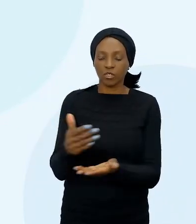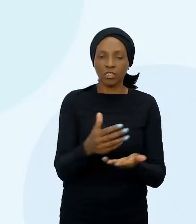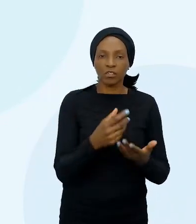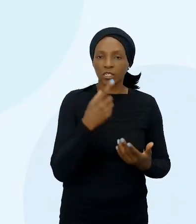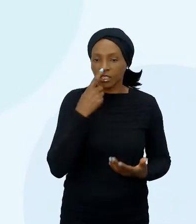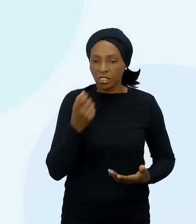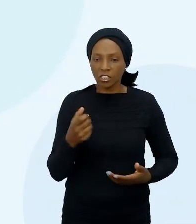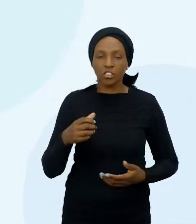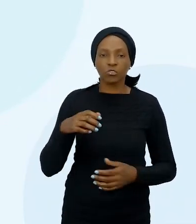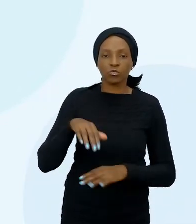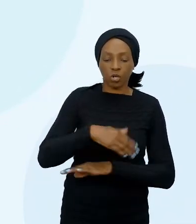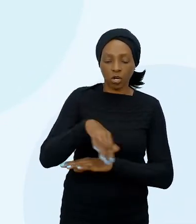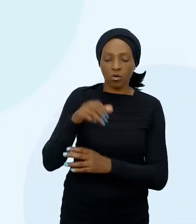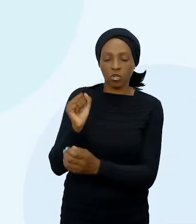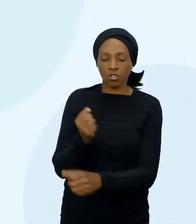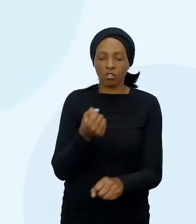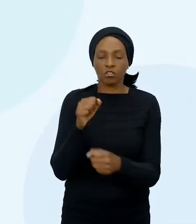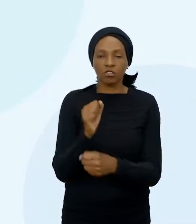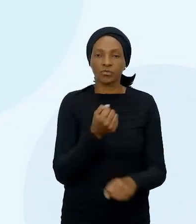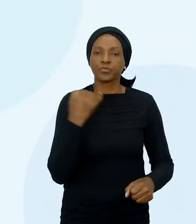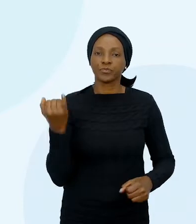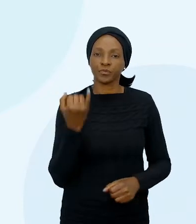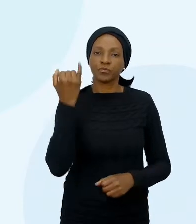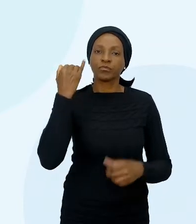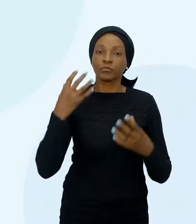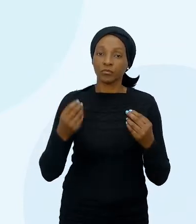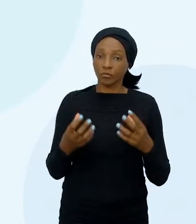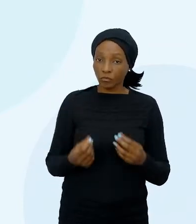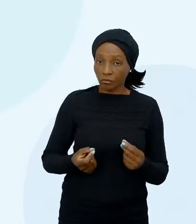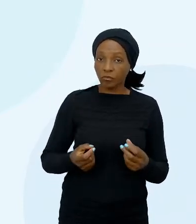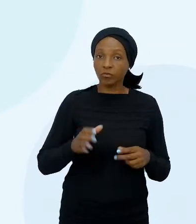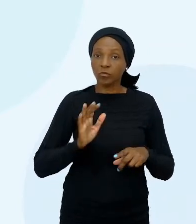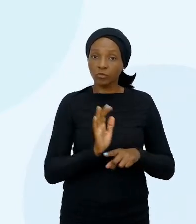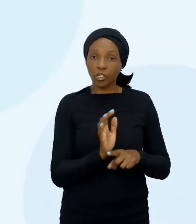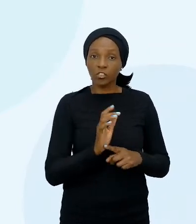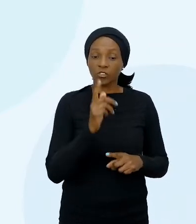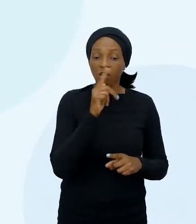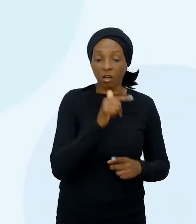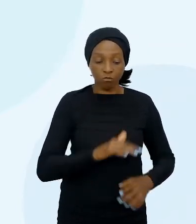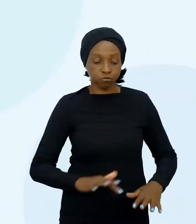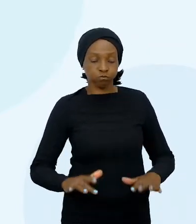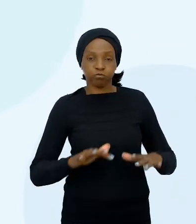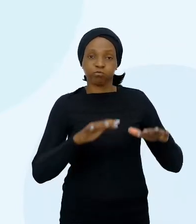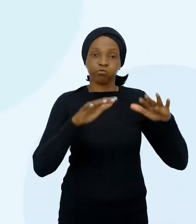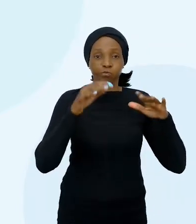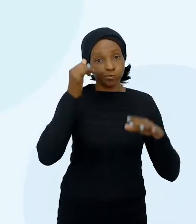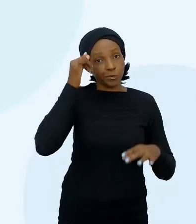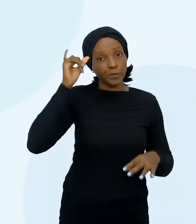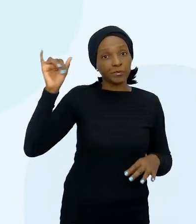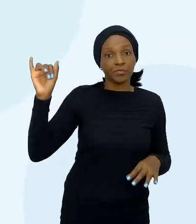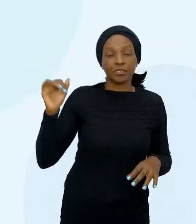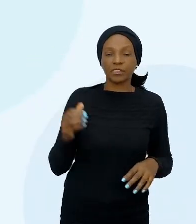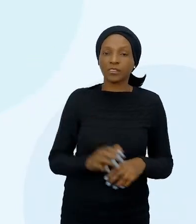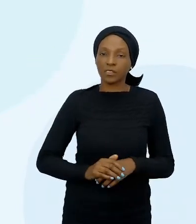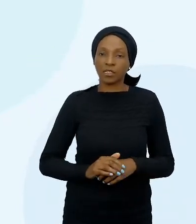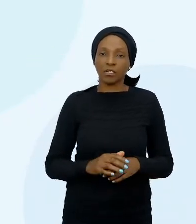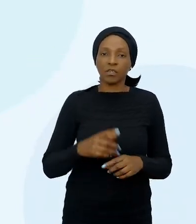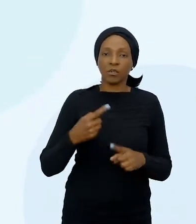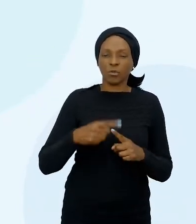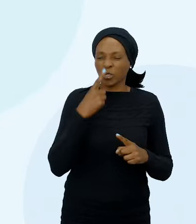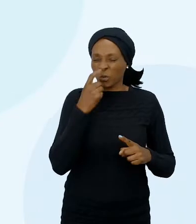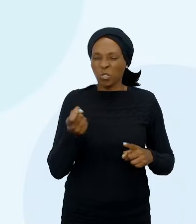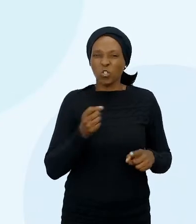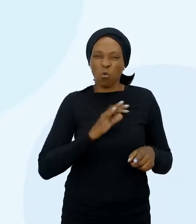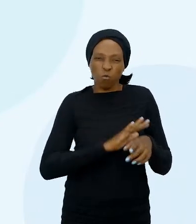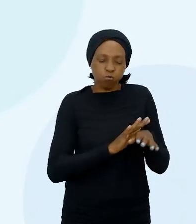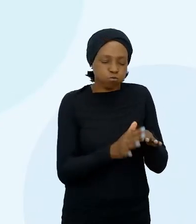rua, né, que é extremamente importante para não entupir os bueiros e causar mais enchente, né? Na questão da